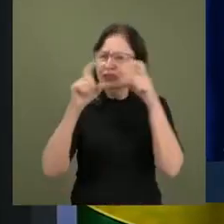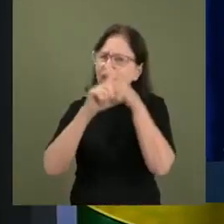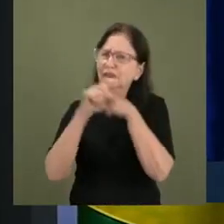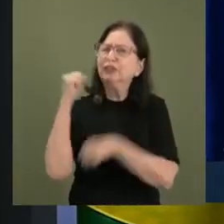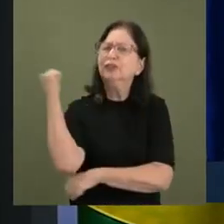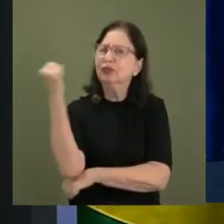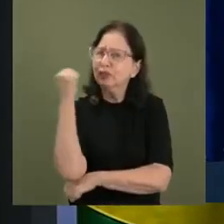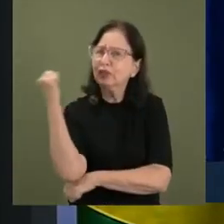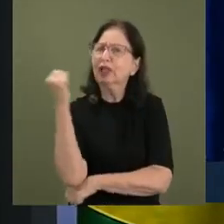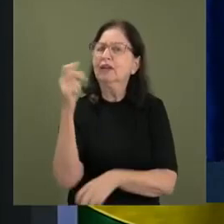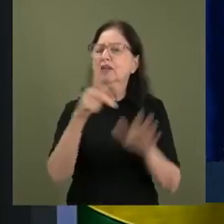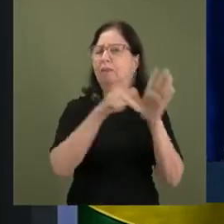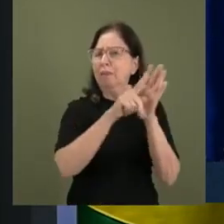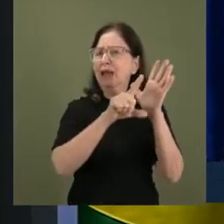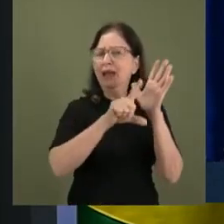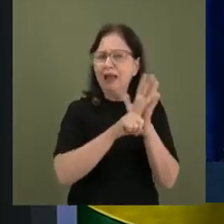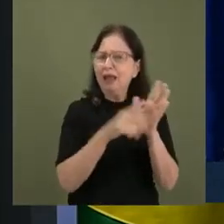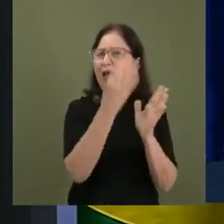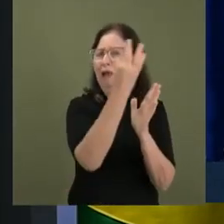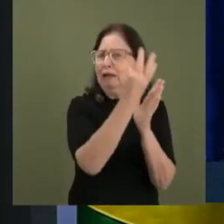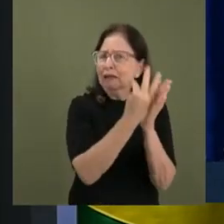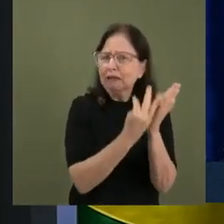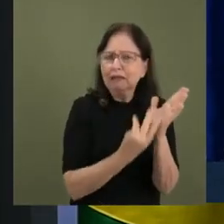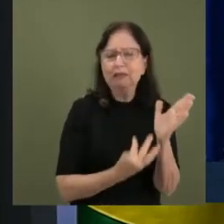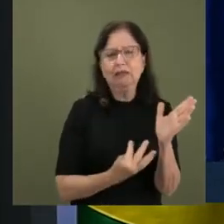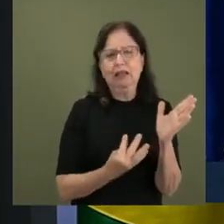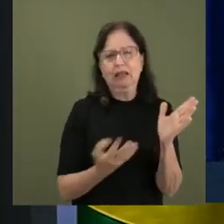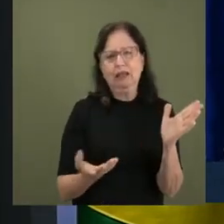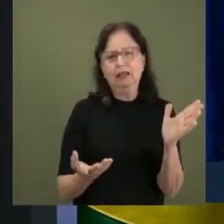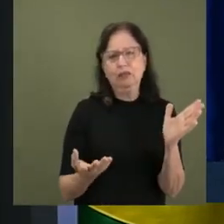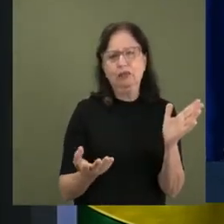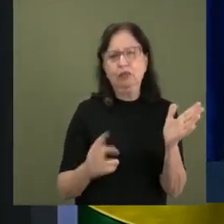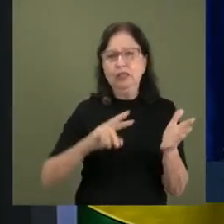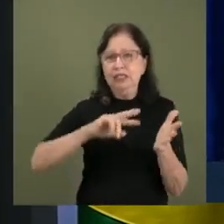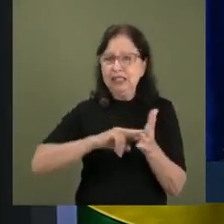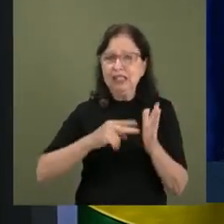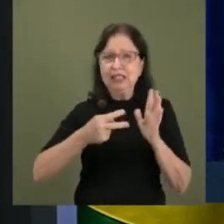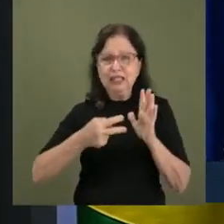O projeto de lei, da forma como ele está, é a gente expor crianças e adolescentes a esse risco. Tá?